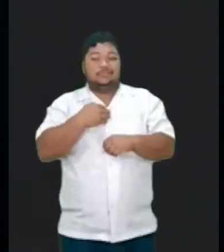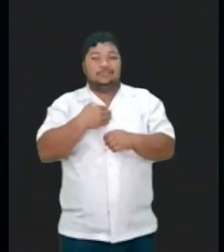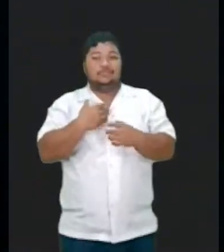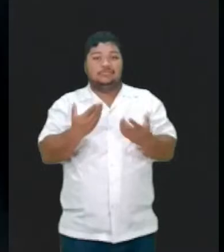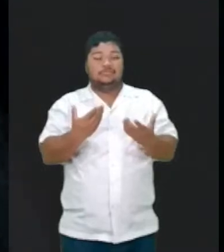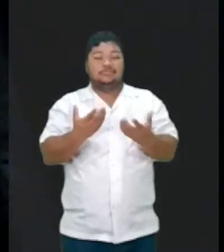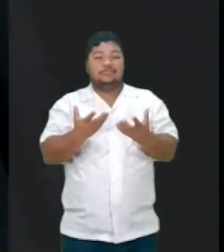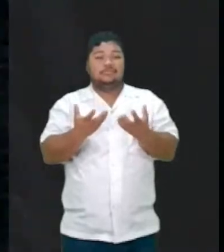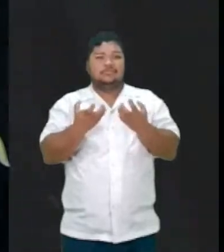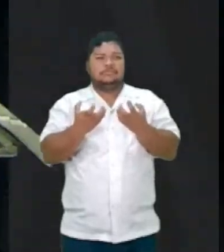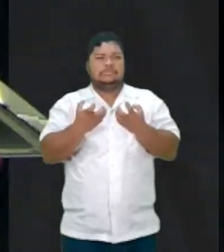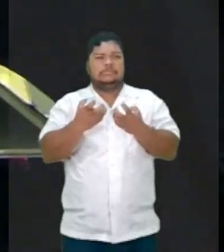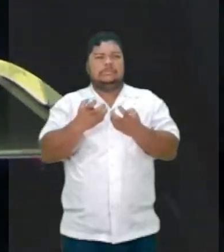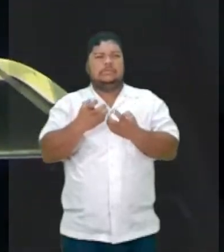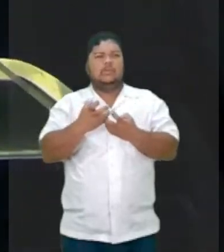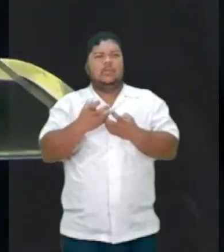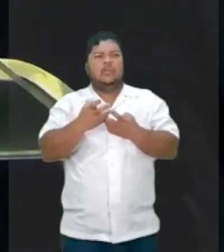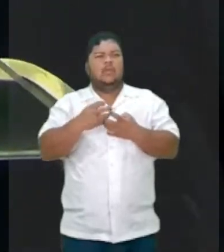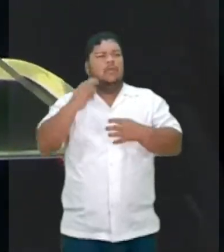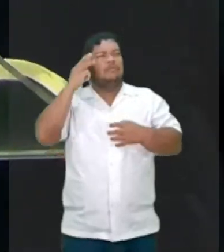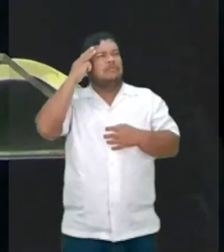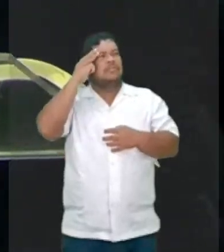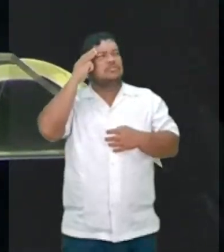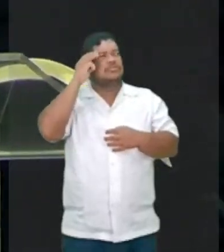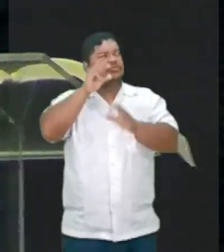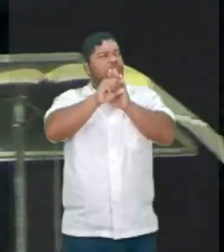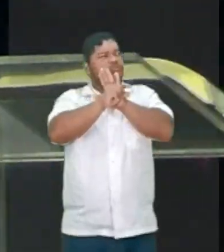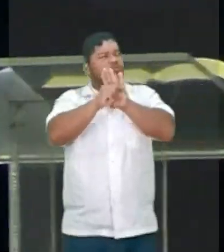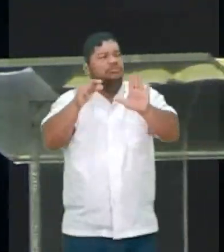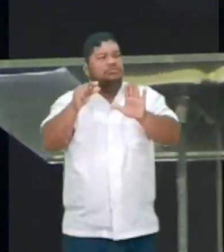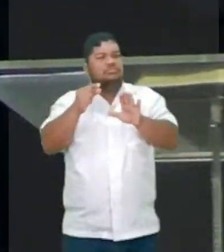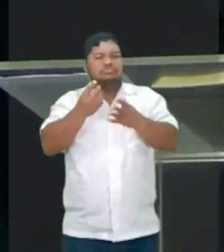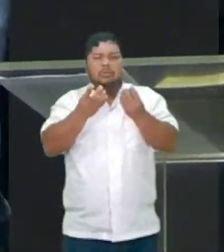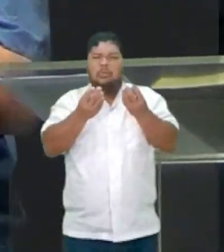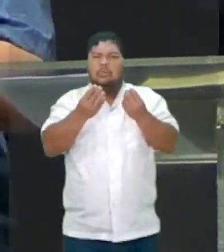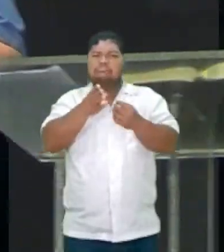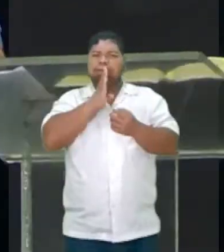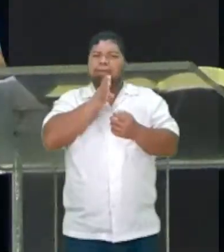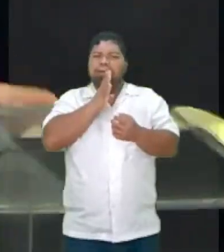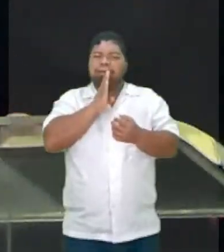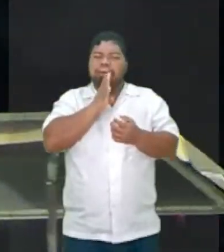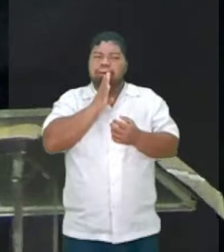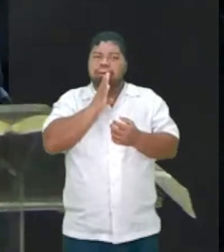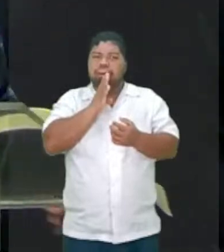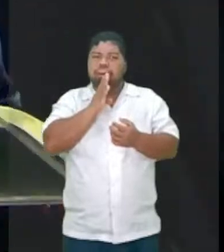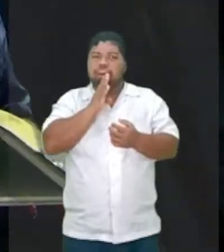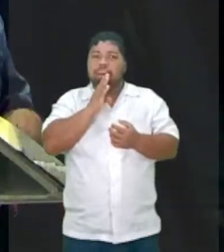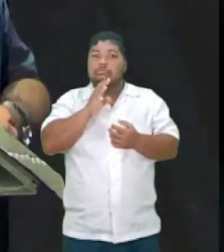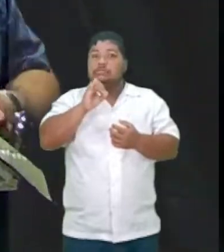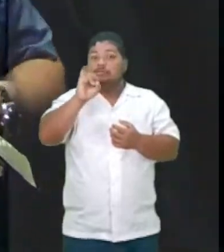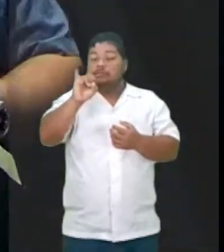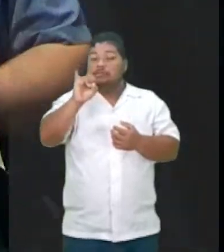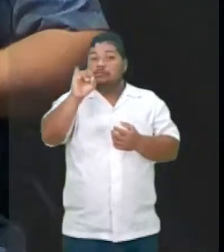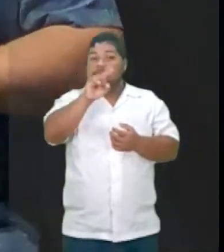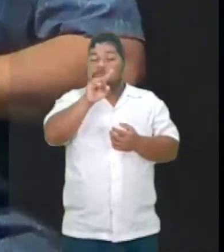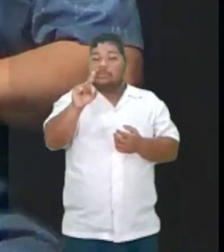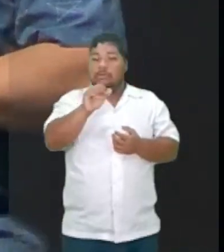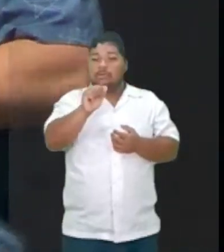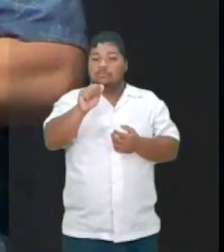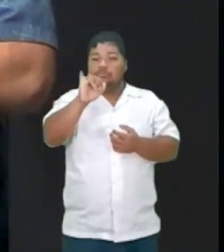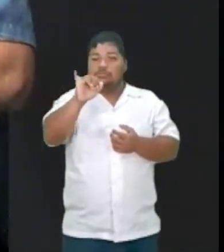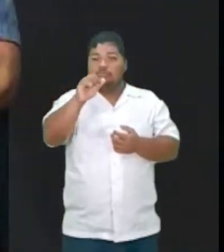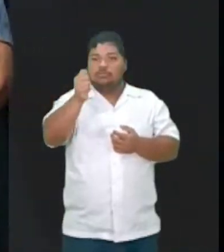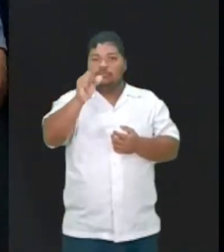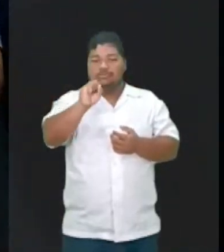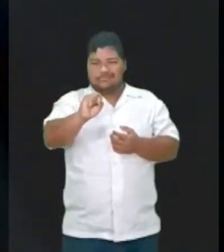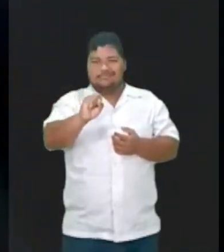versículo muito conhecido de todos nós, que é exatamente no livro de Isaías, capítulo